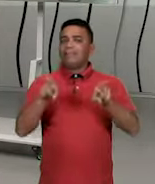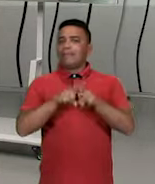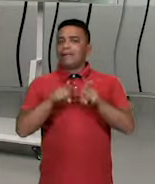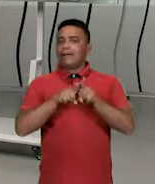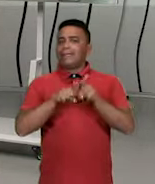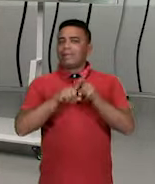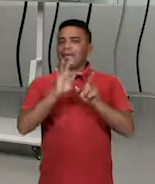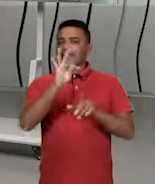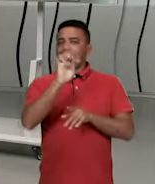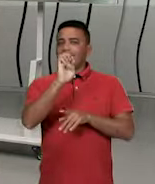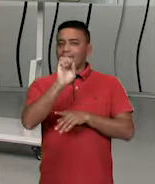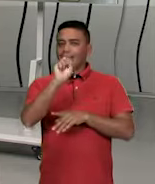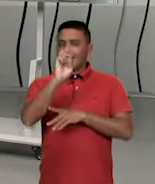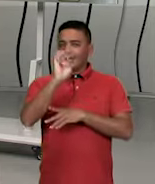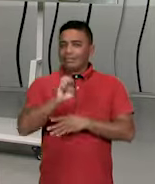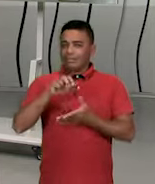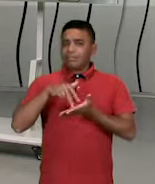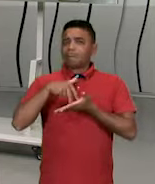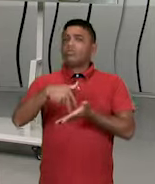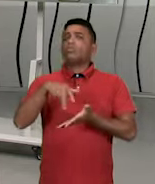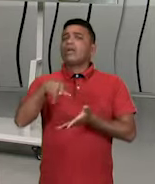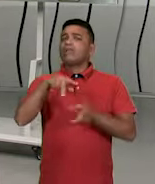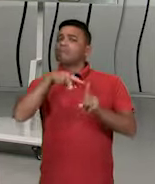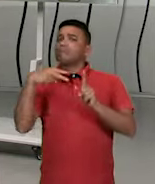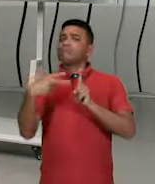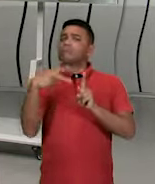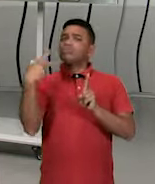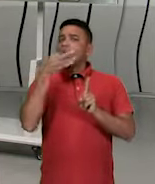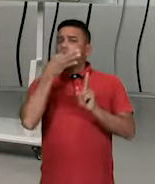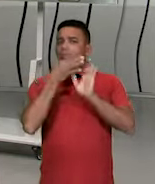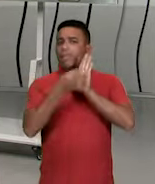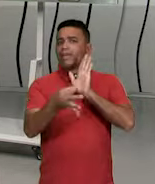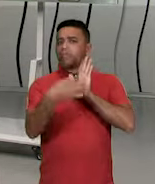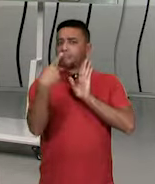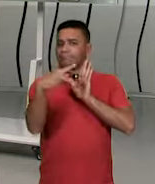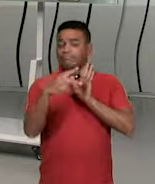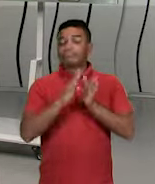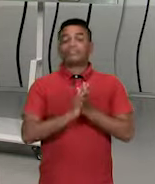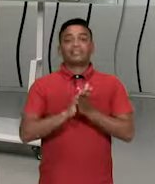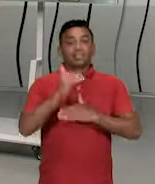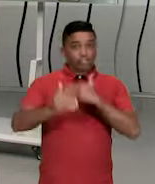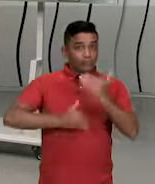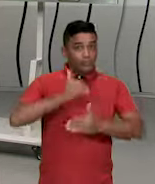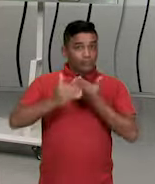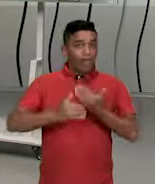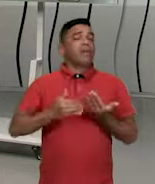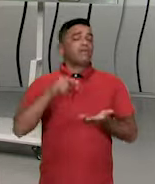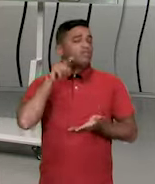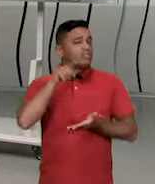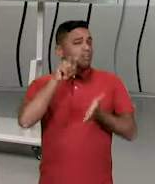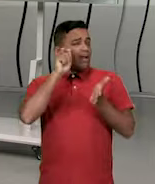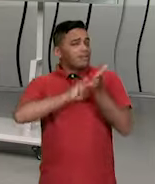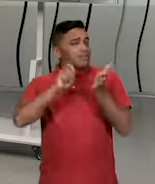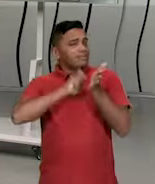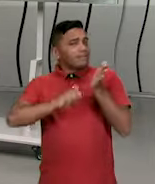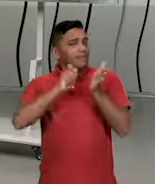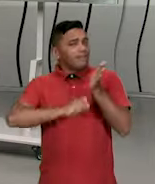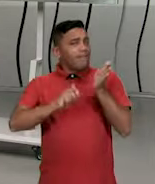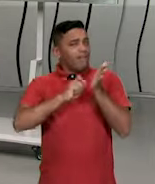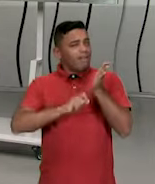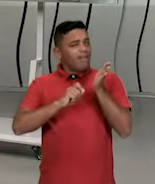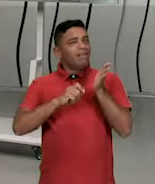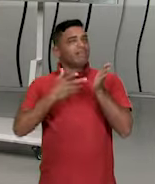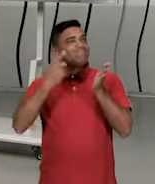tese, que é o seu posicionamento relativo ao tema. Nós temos o desenvolvimento, em que você vai